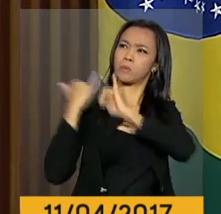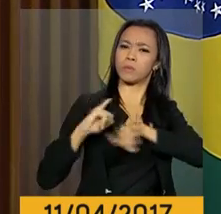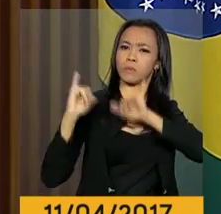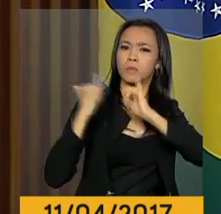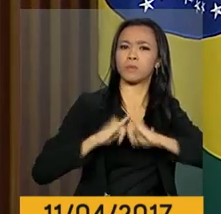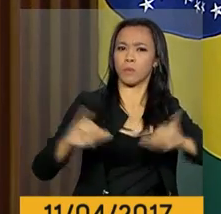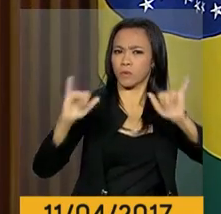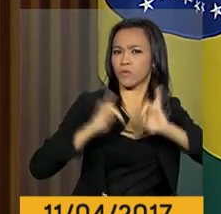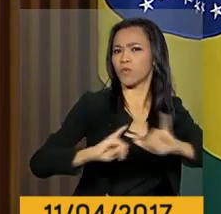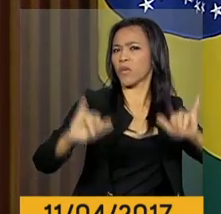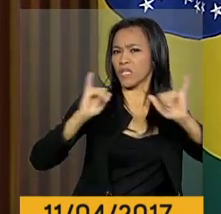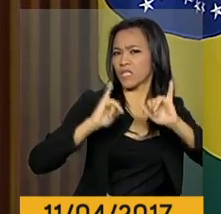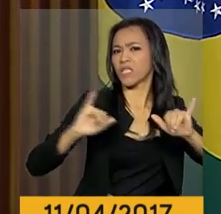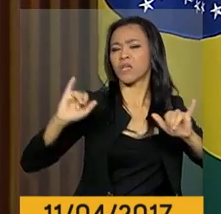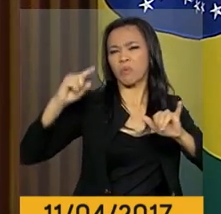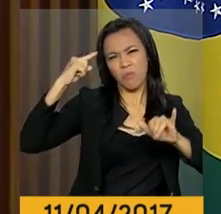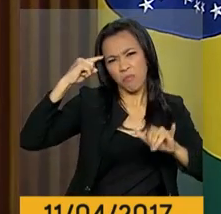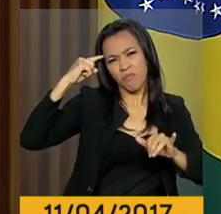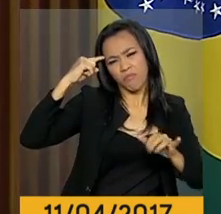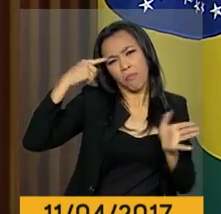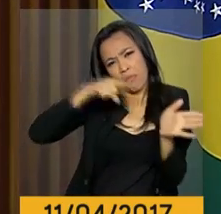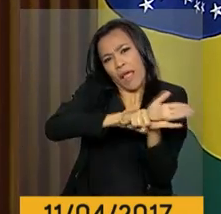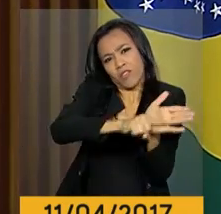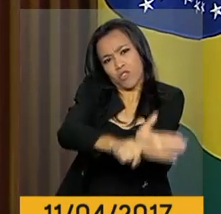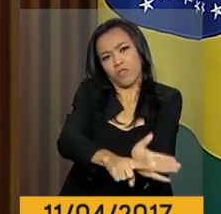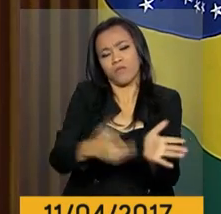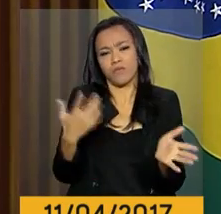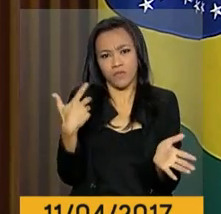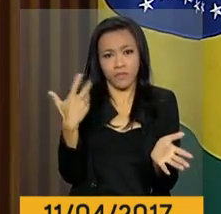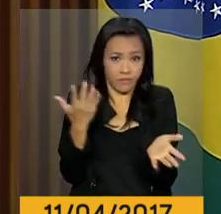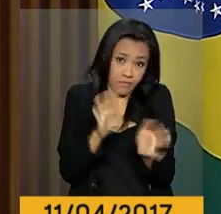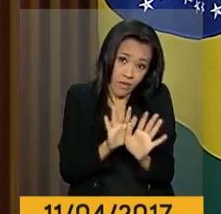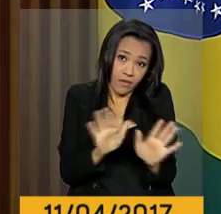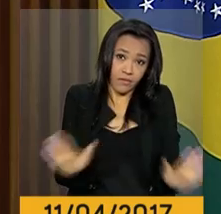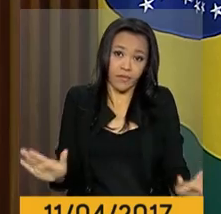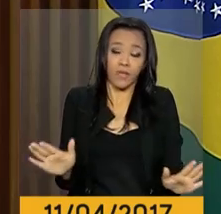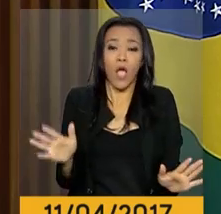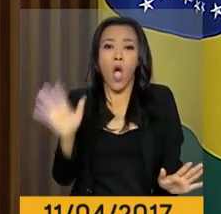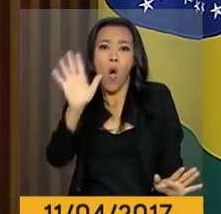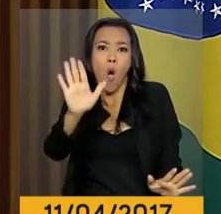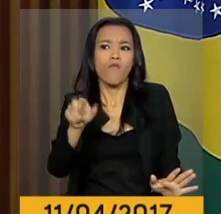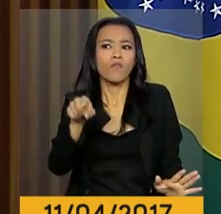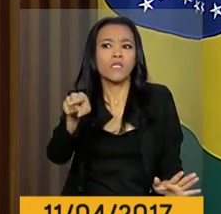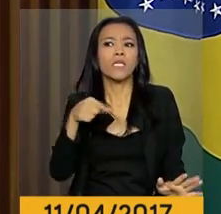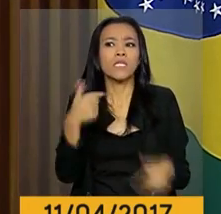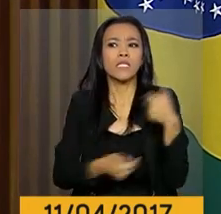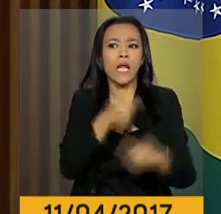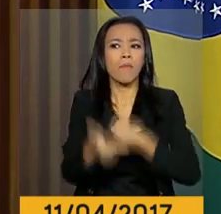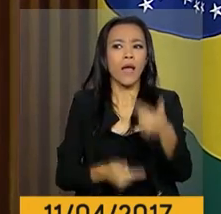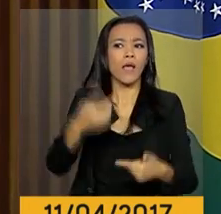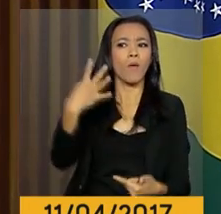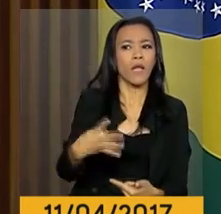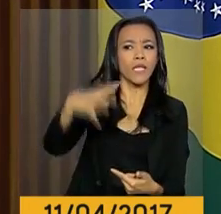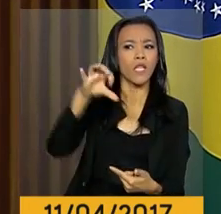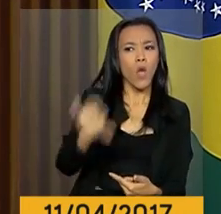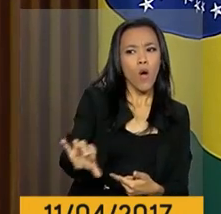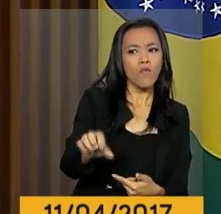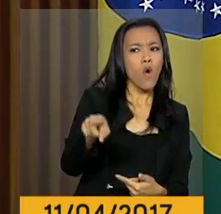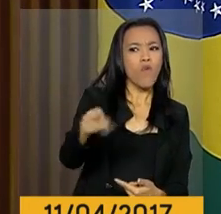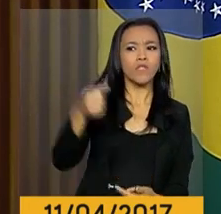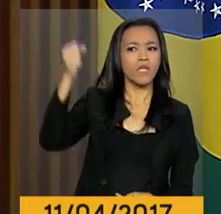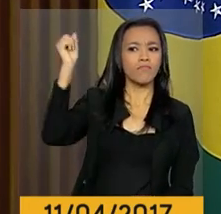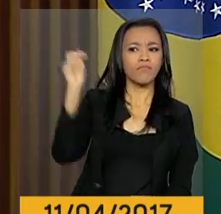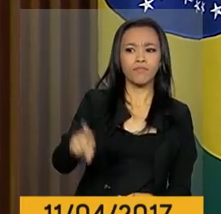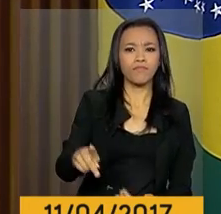eh negativa porém legítima a democracia é isso foi do tipo Olha eu você trabalha 40 anos ou você não se